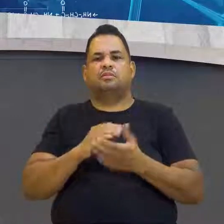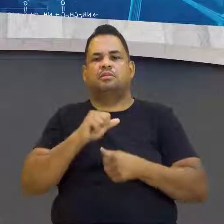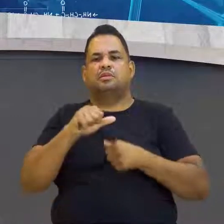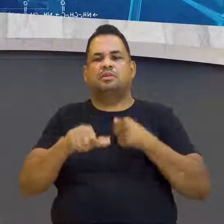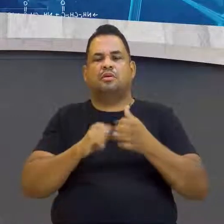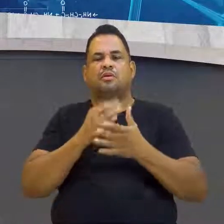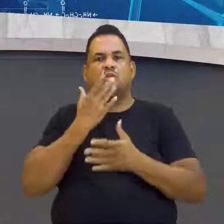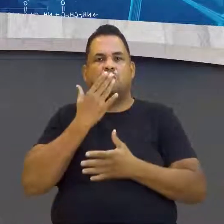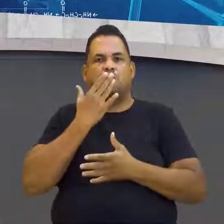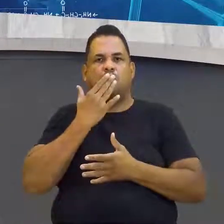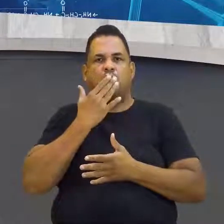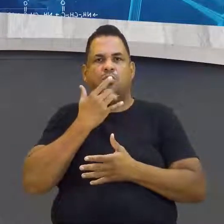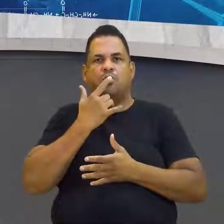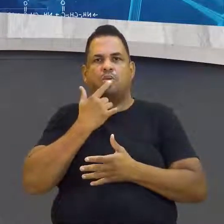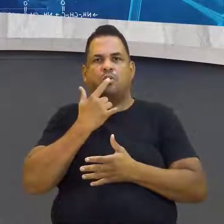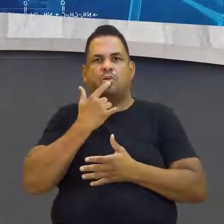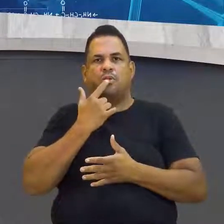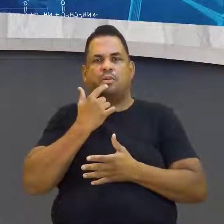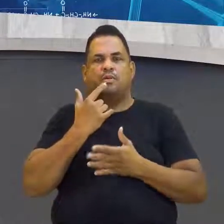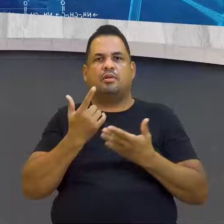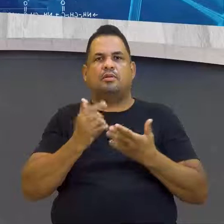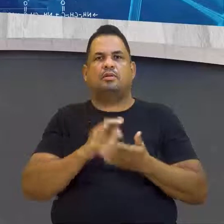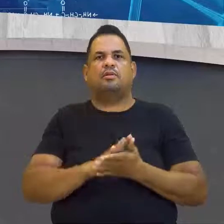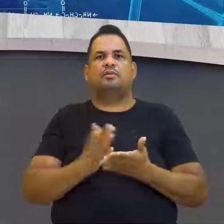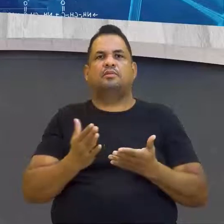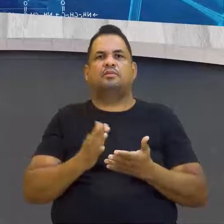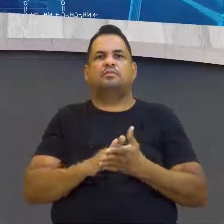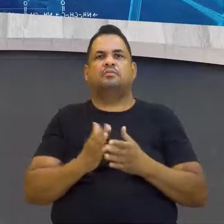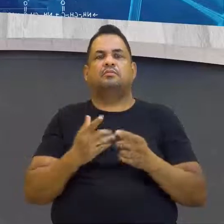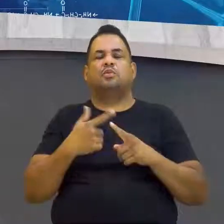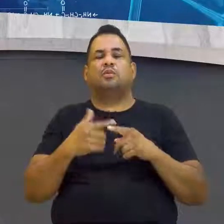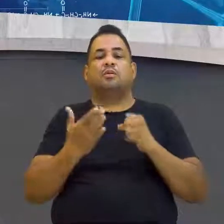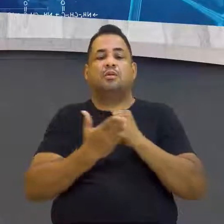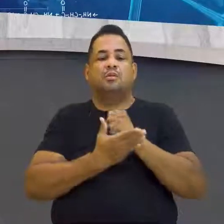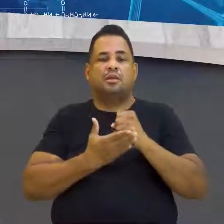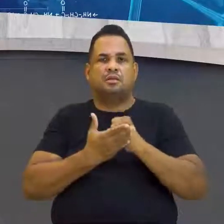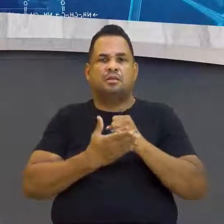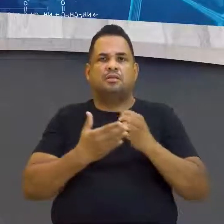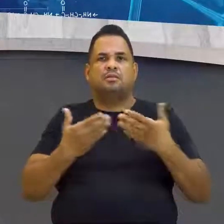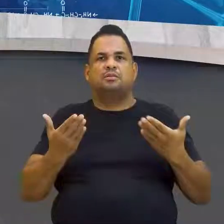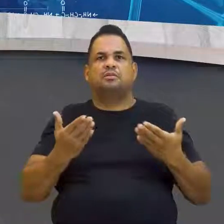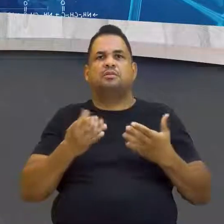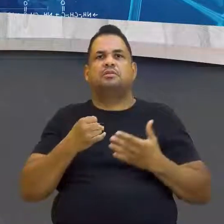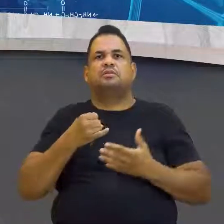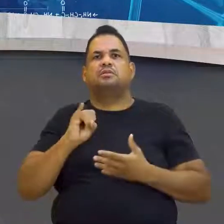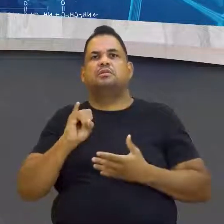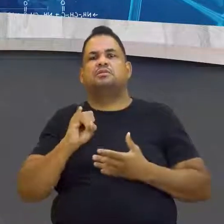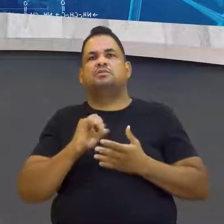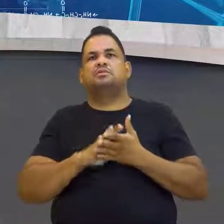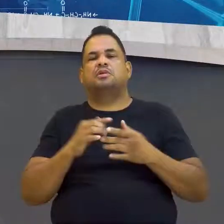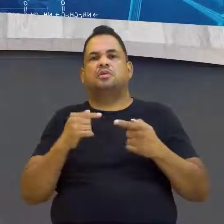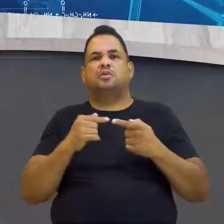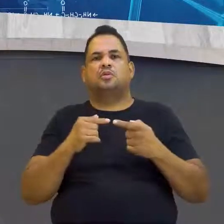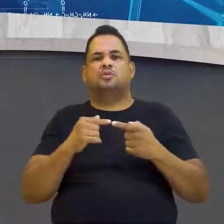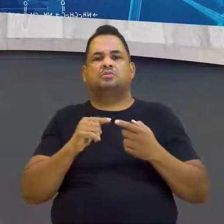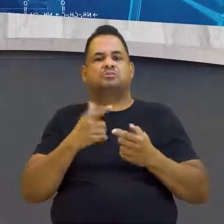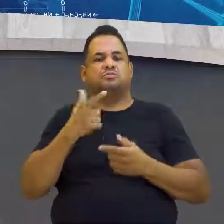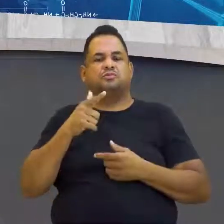Por quê? Porque o hidróxido de amônio é uma base, certo? Se ela tivesse em contato com o ácido, ficaria